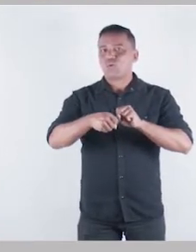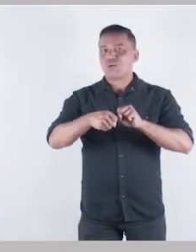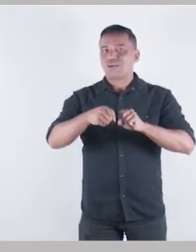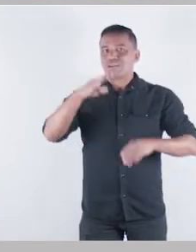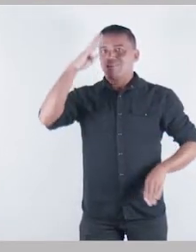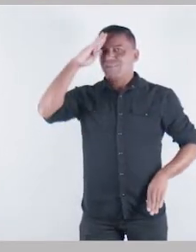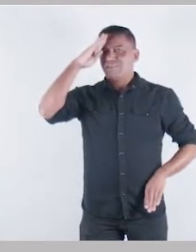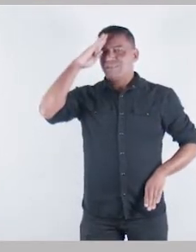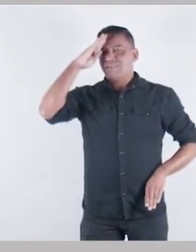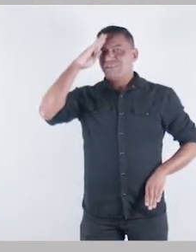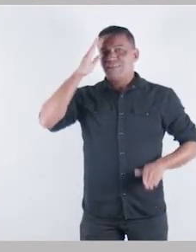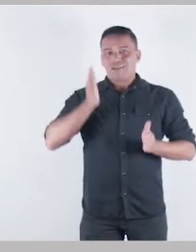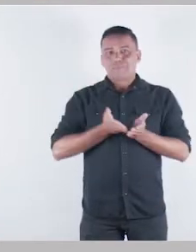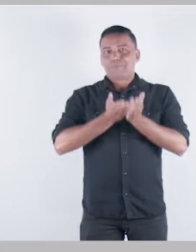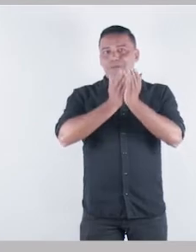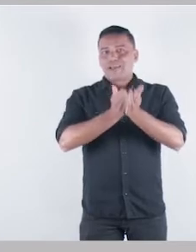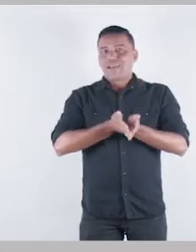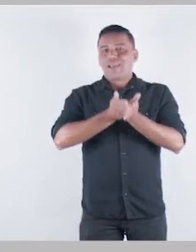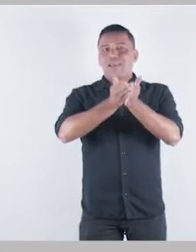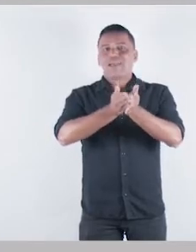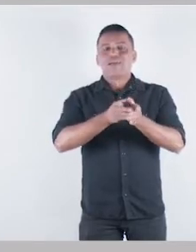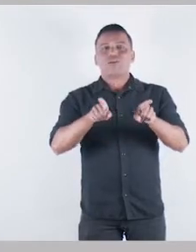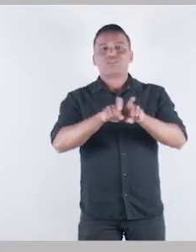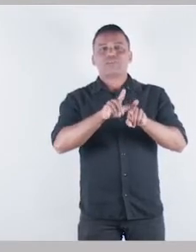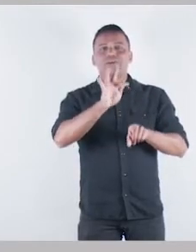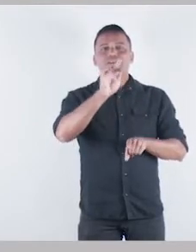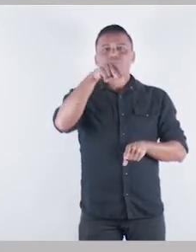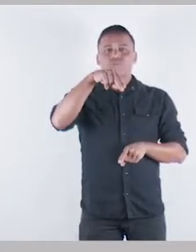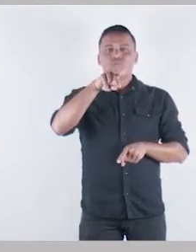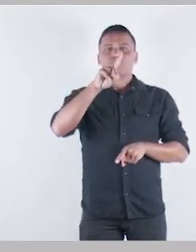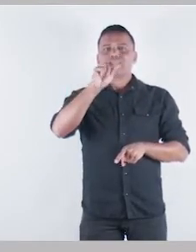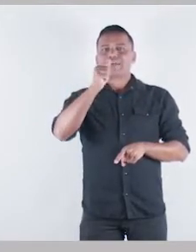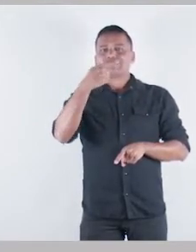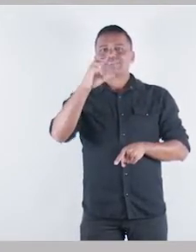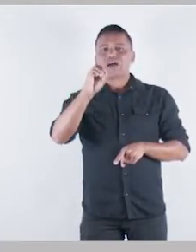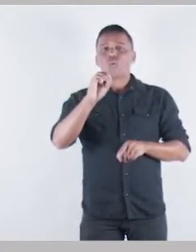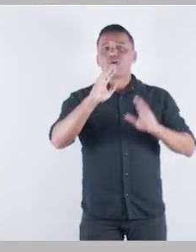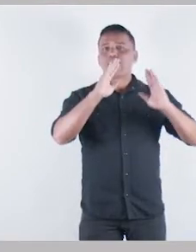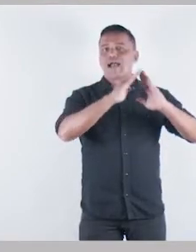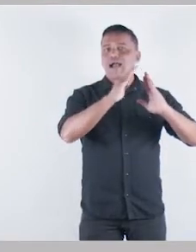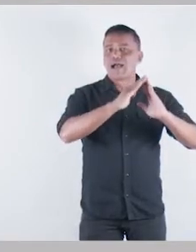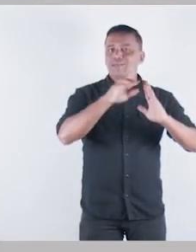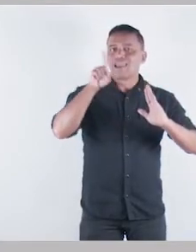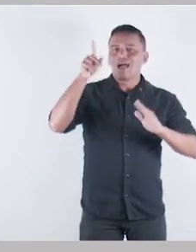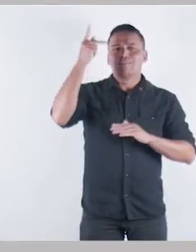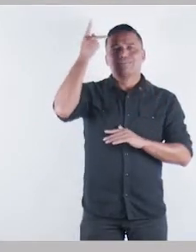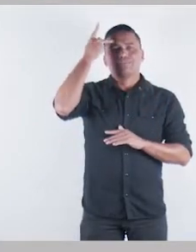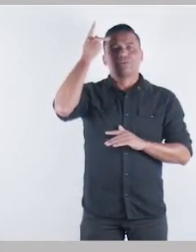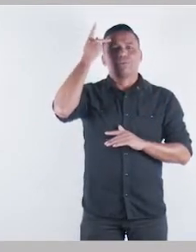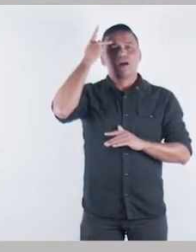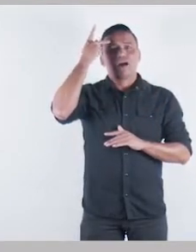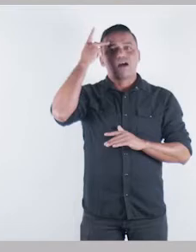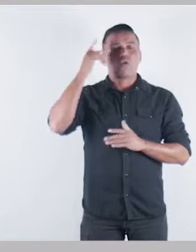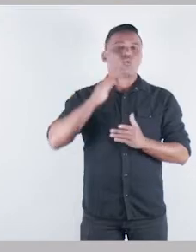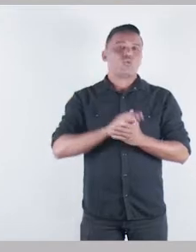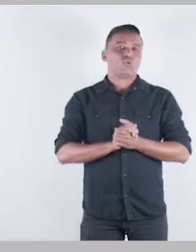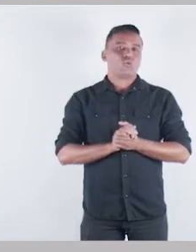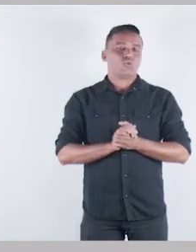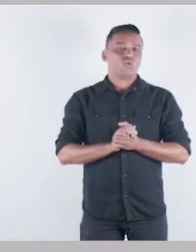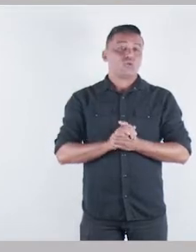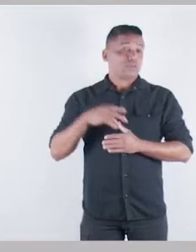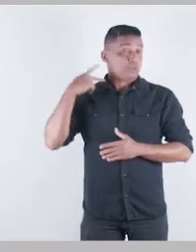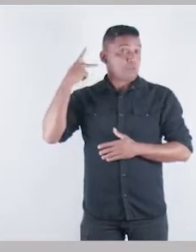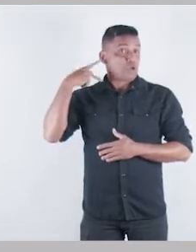aqui no Rio de Janeiro, Fundação Casa, em São Paulo. Quer dizer, toda essa política de guarda e